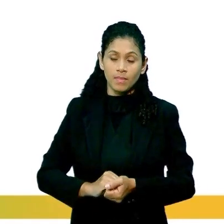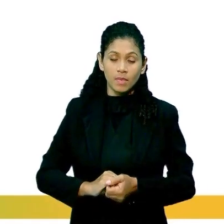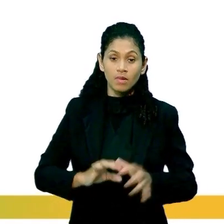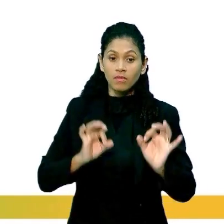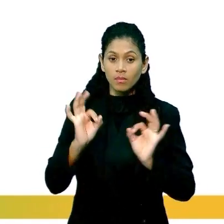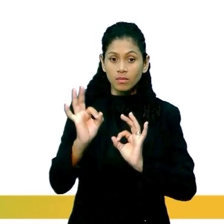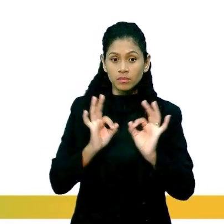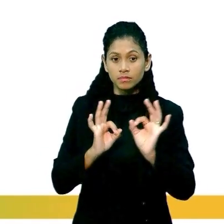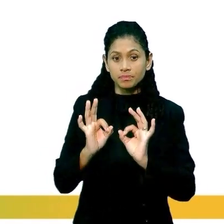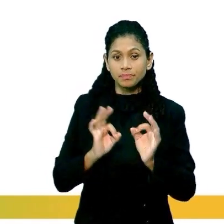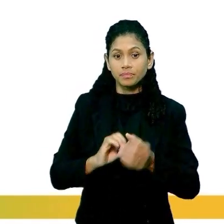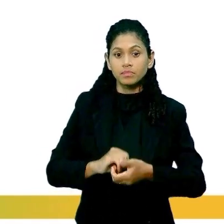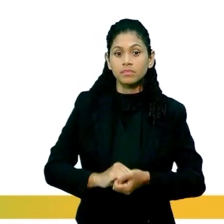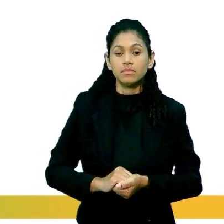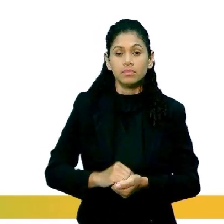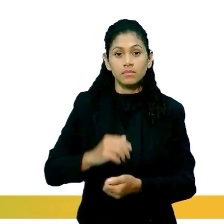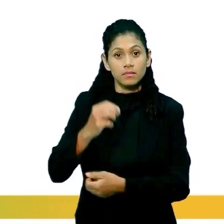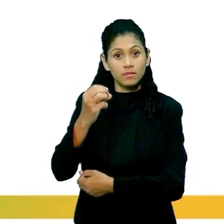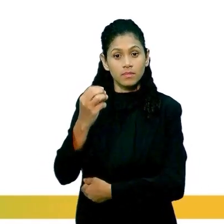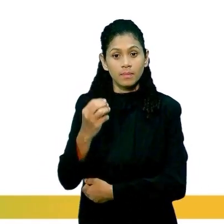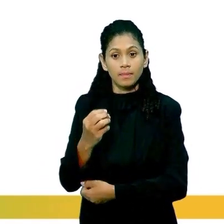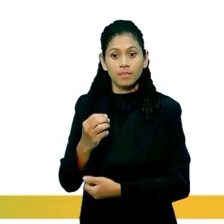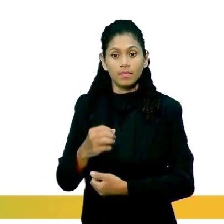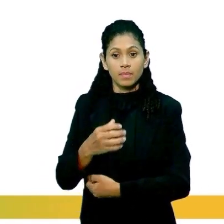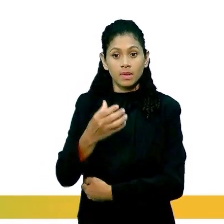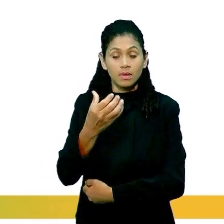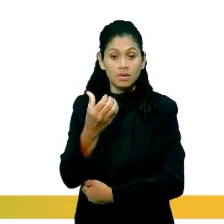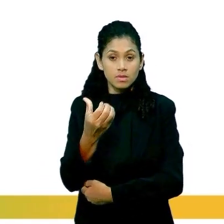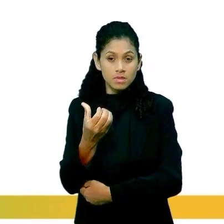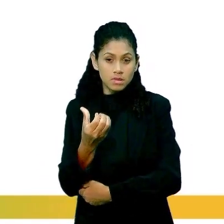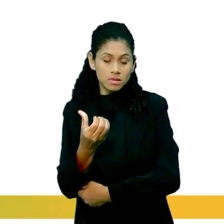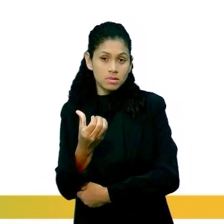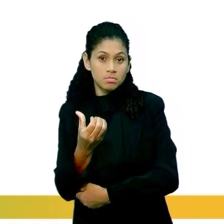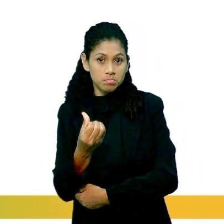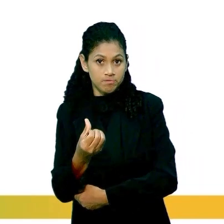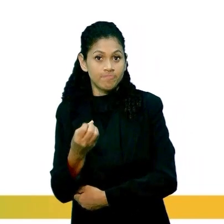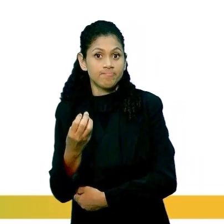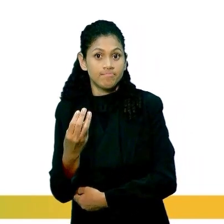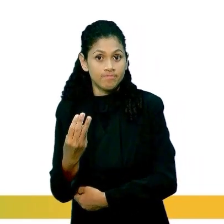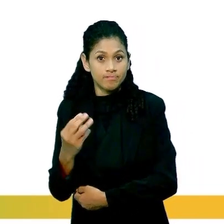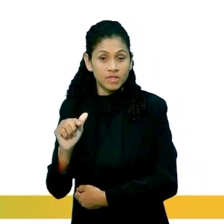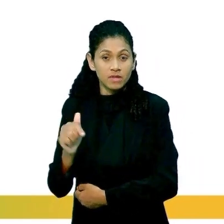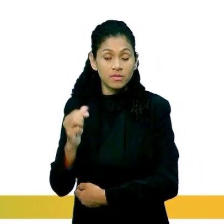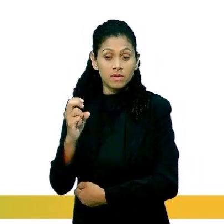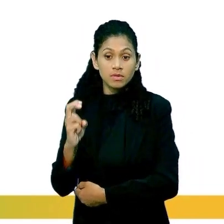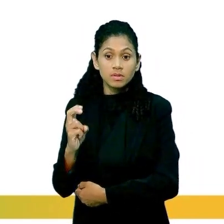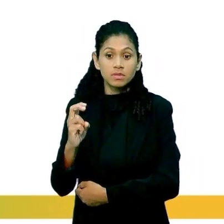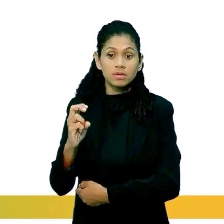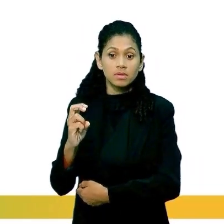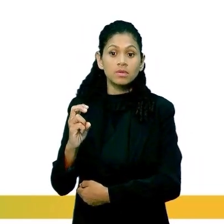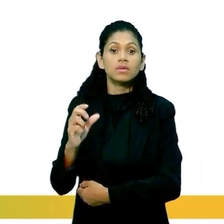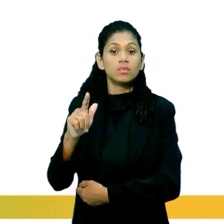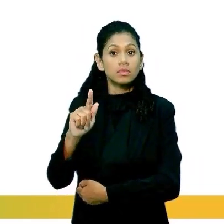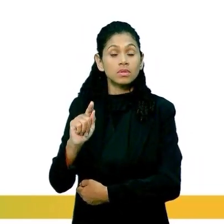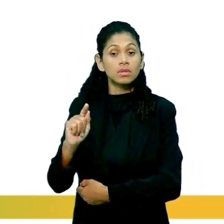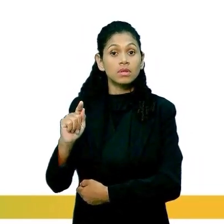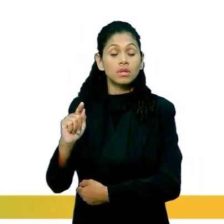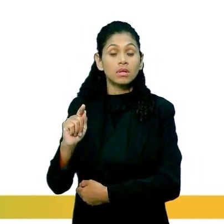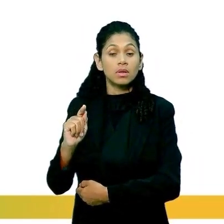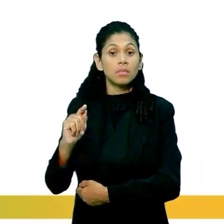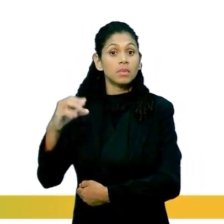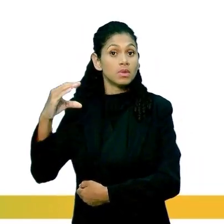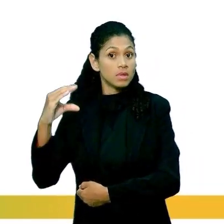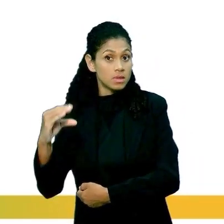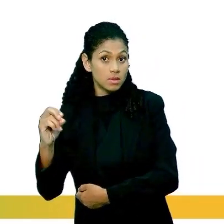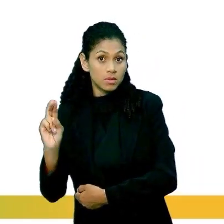organizar aí. 1 mol de cobre tem 63 gramas e meio. Eu quero saber quantos mols terá uma moeda que tem 3